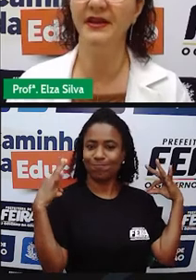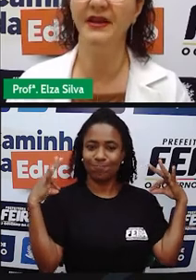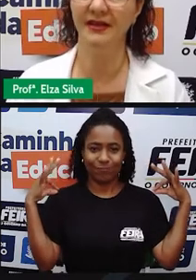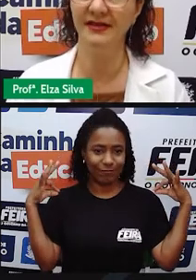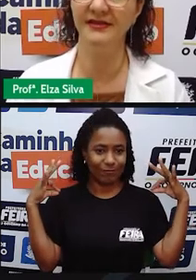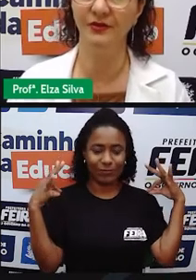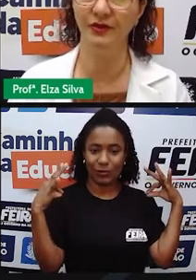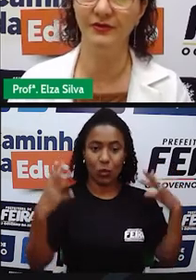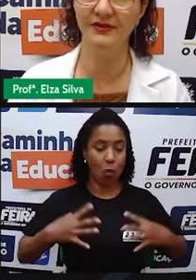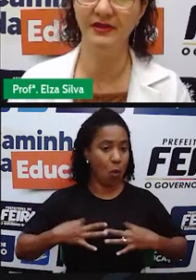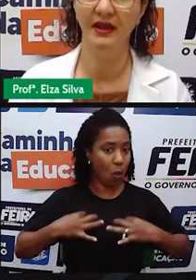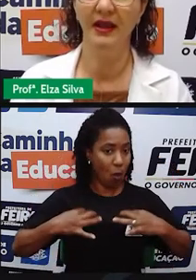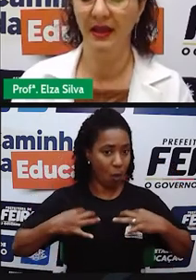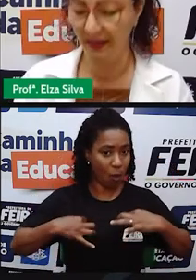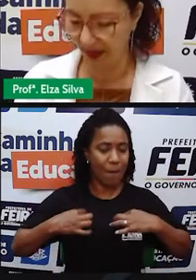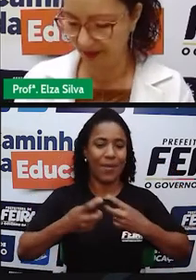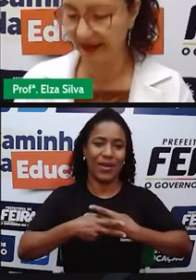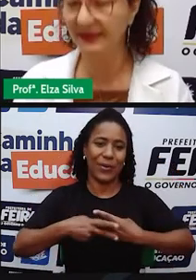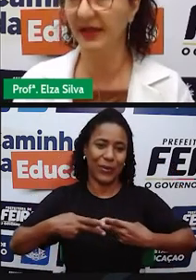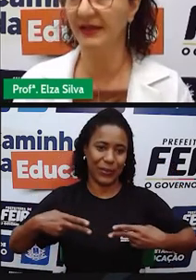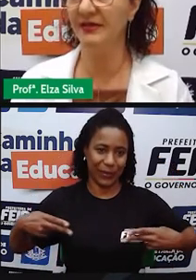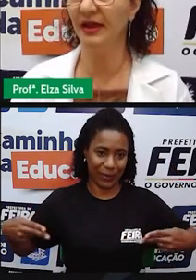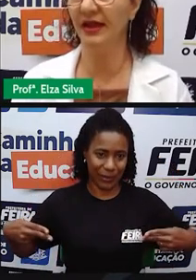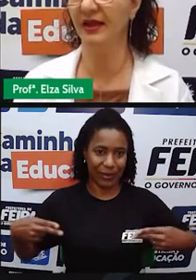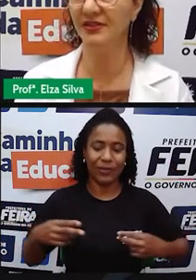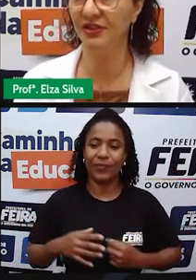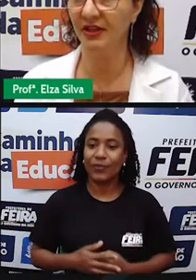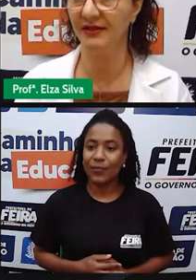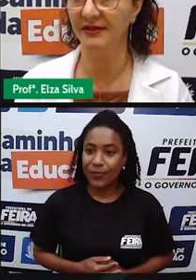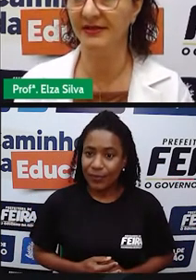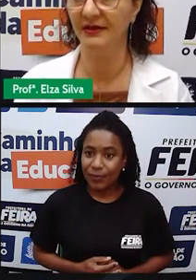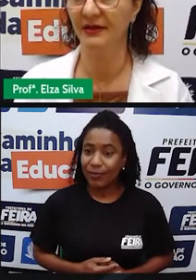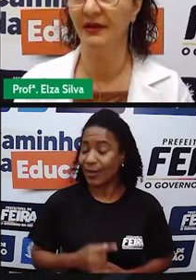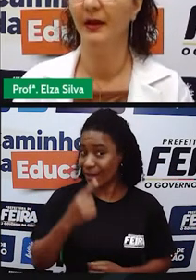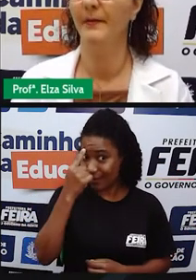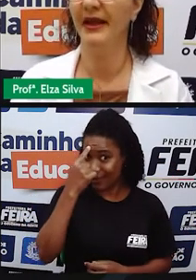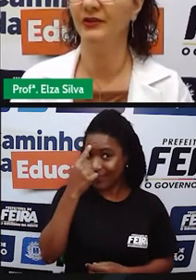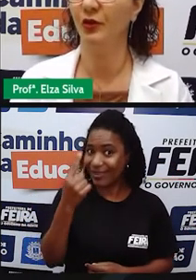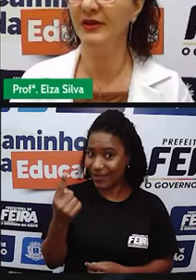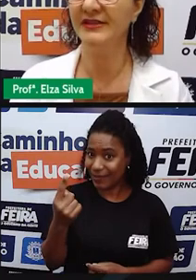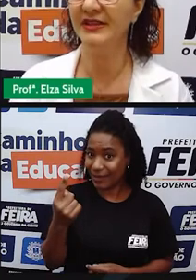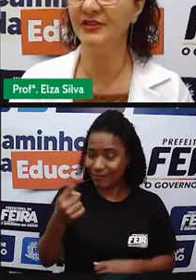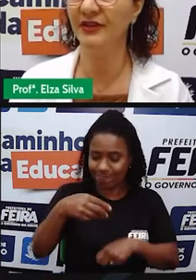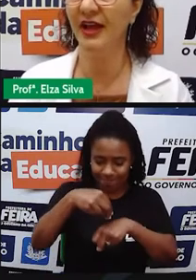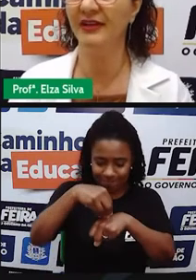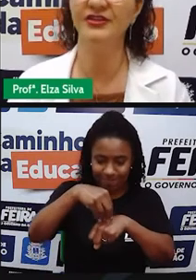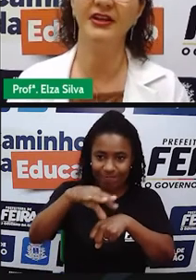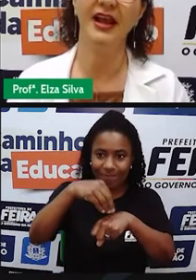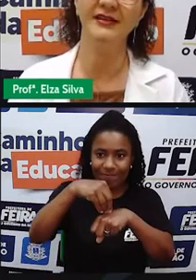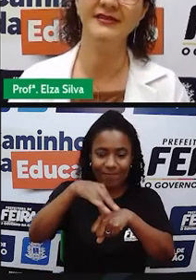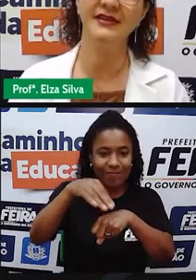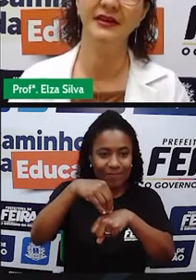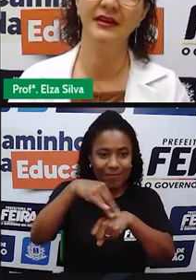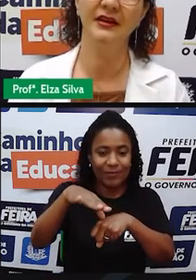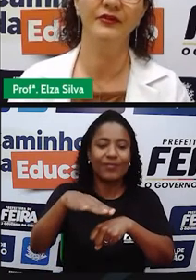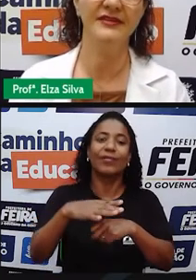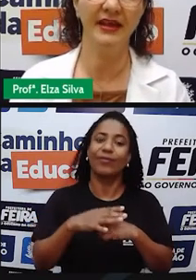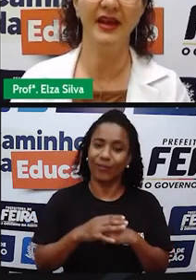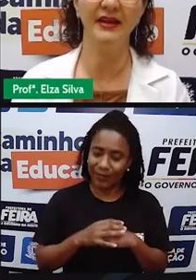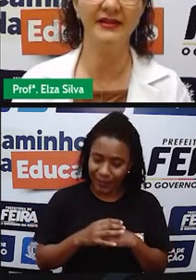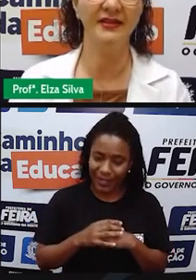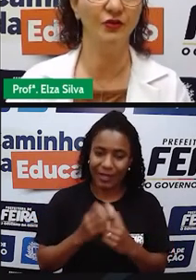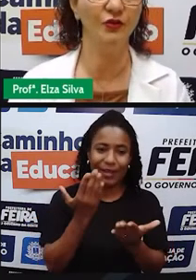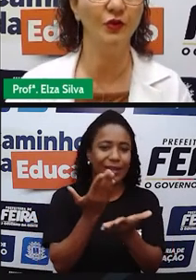roupas e acessórios. Não se esqueçam daquelas dicas para todas as atividades de classe que